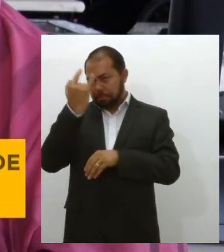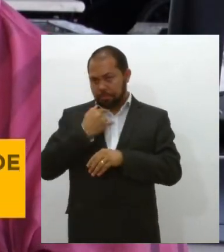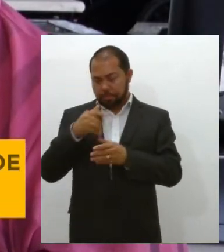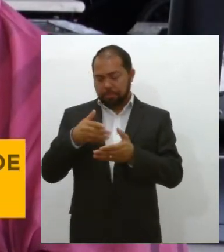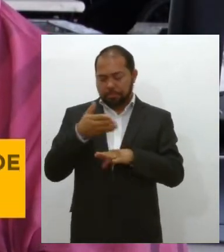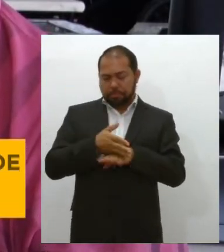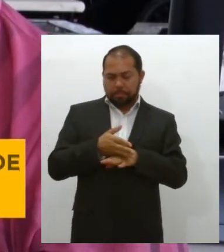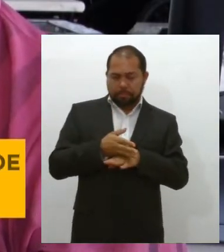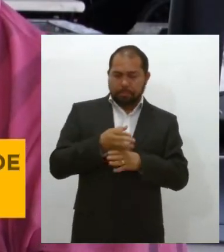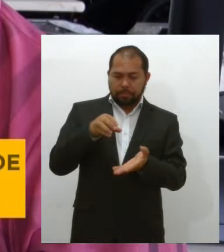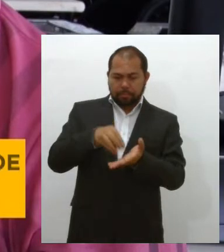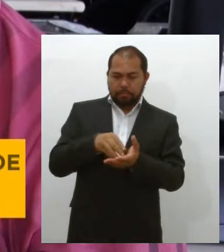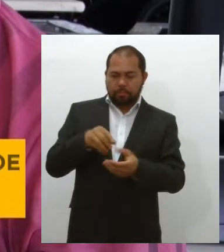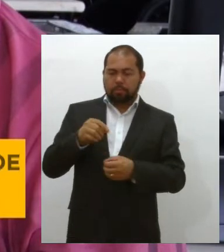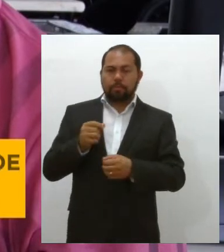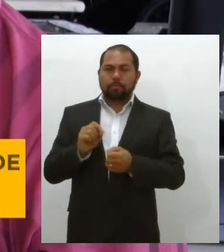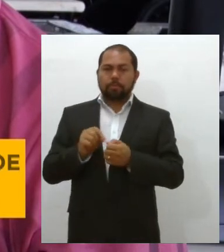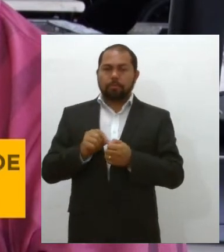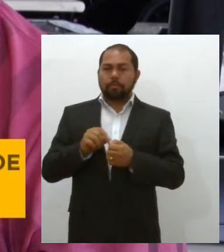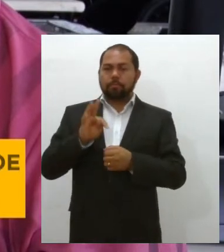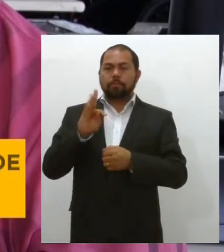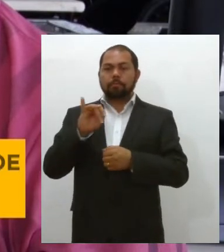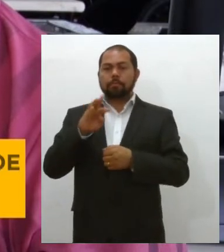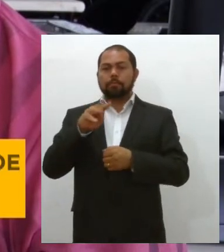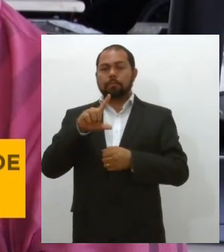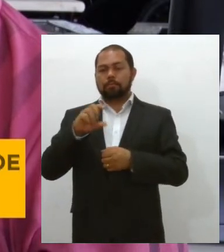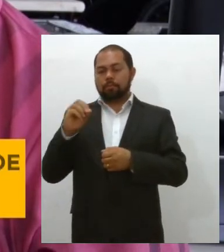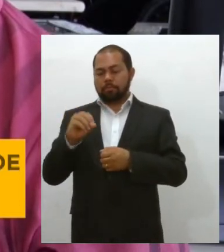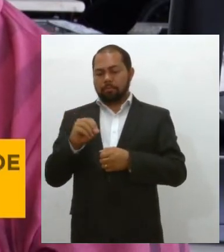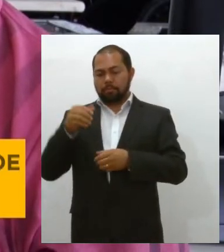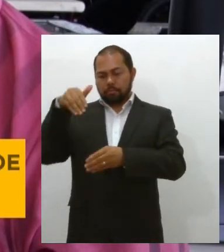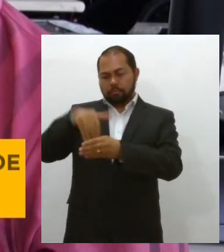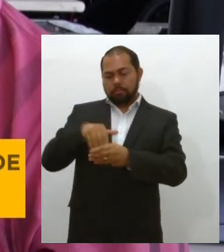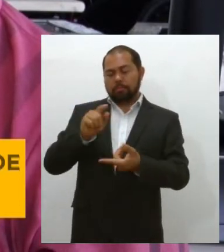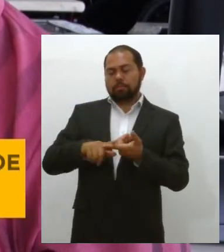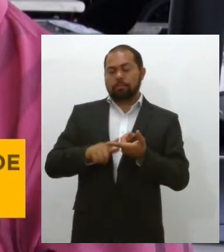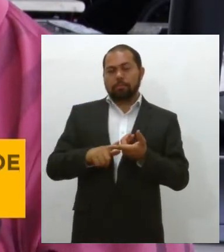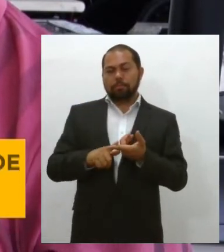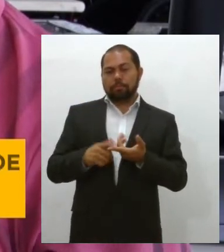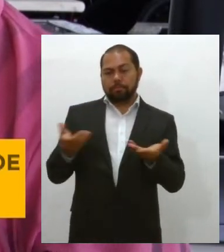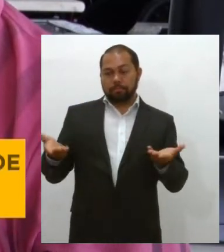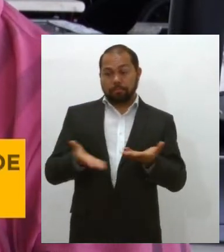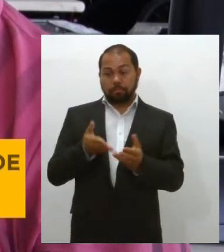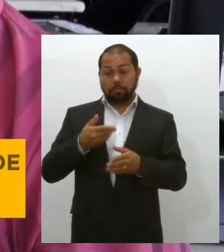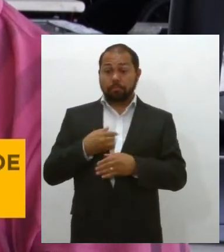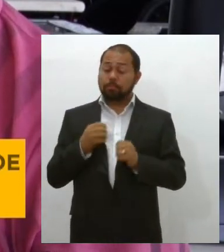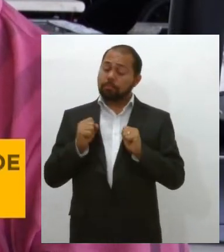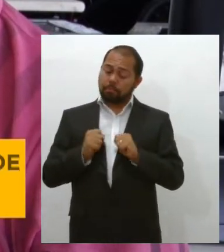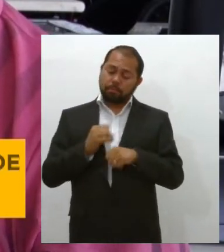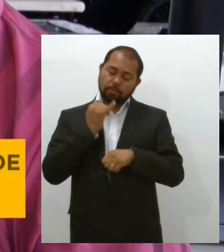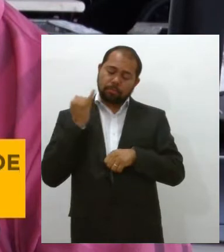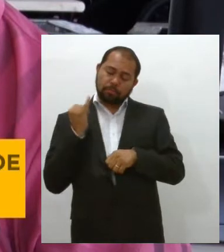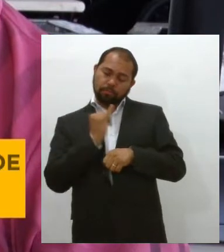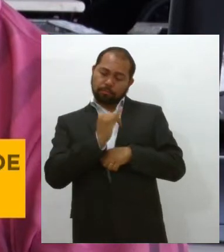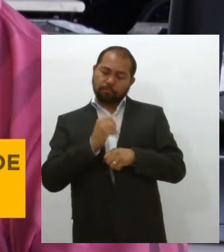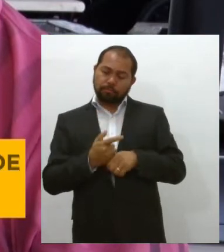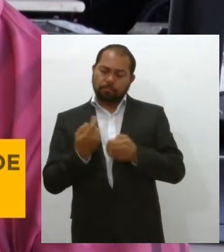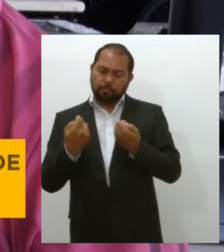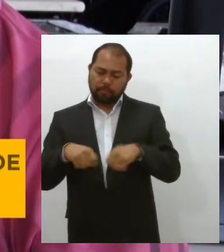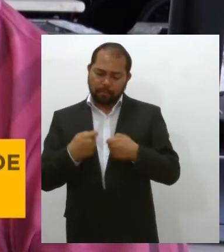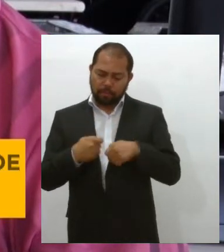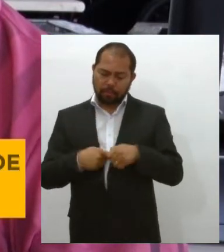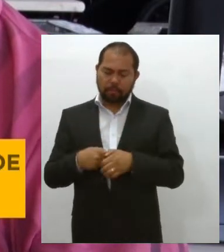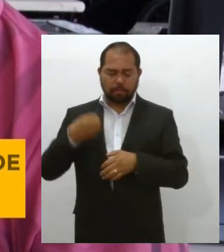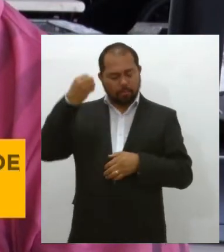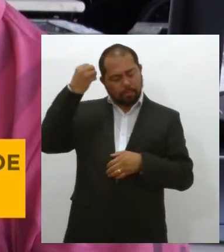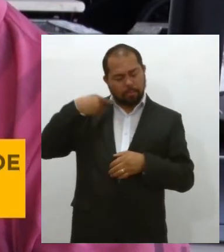fazer o título eleitoral, né, nesse momento ele pode informar da necessidade dele, né, que ele